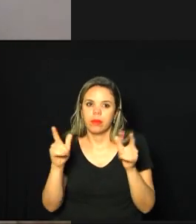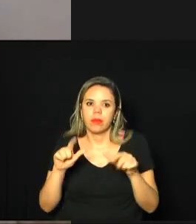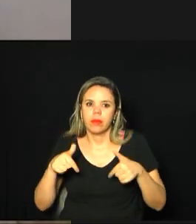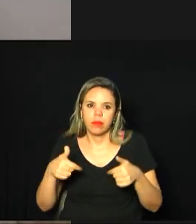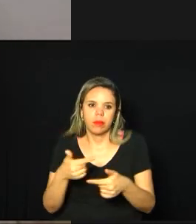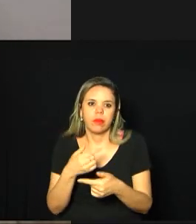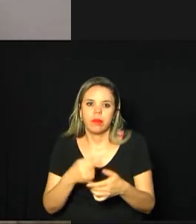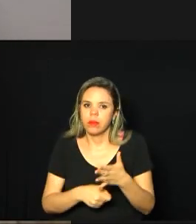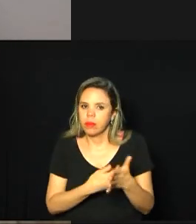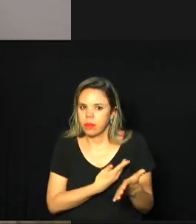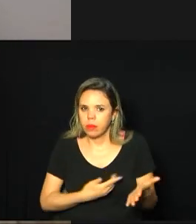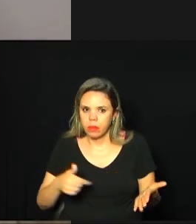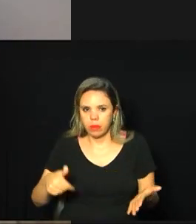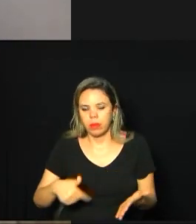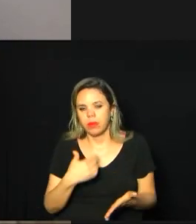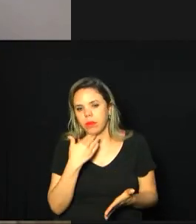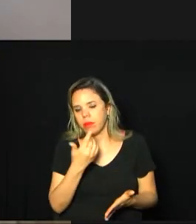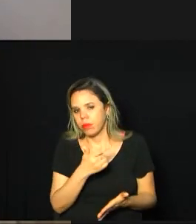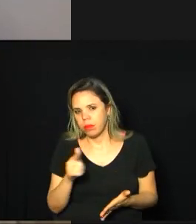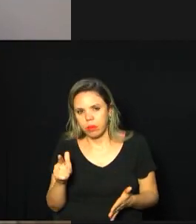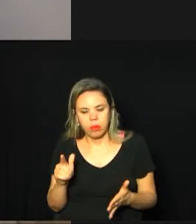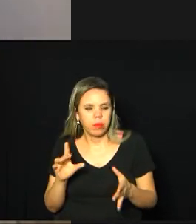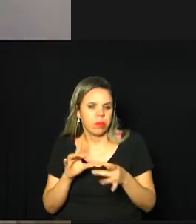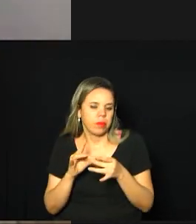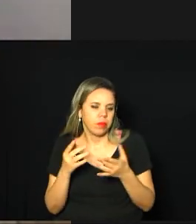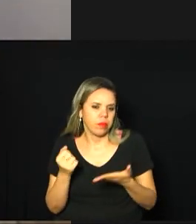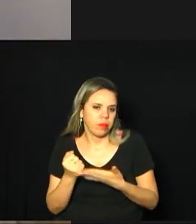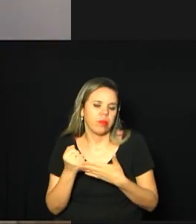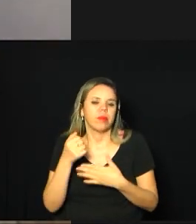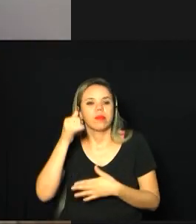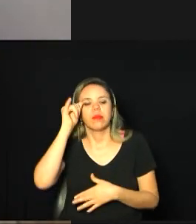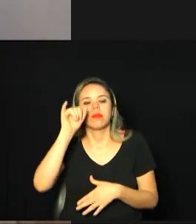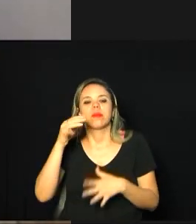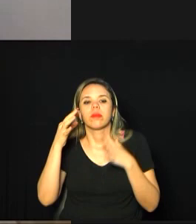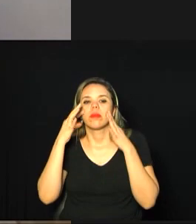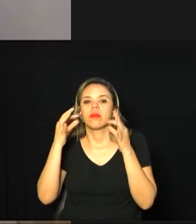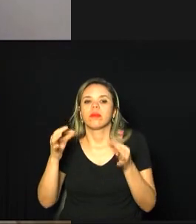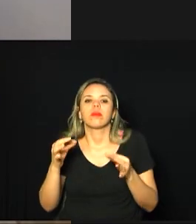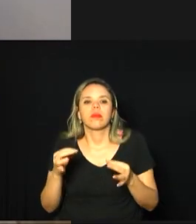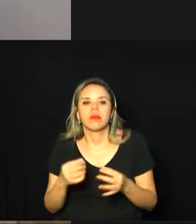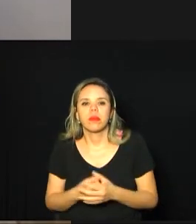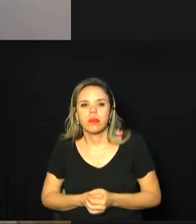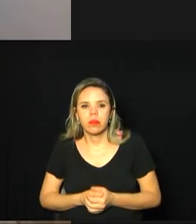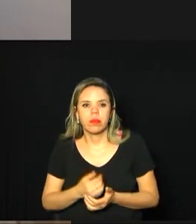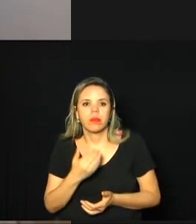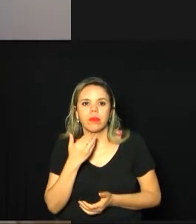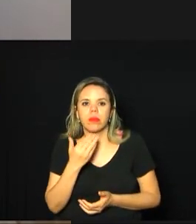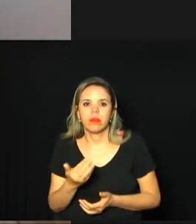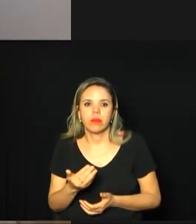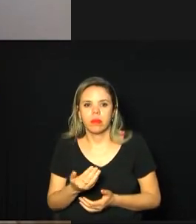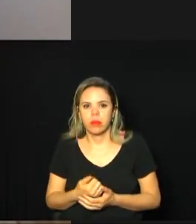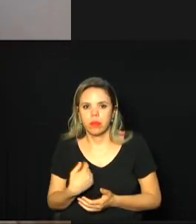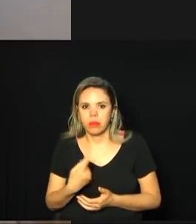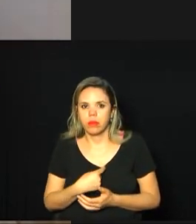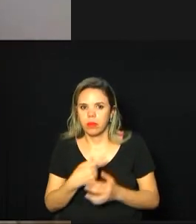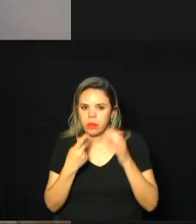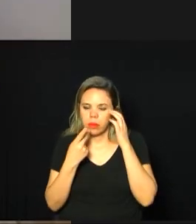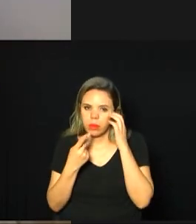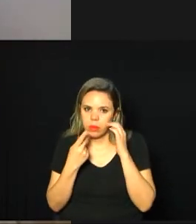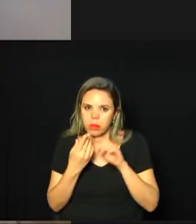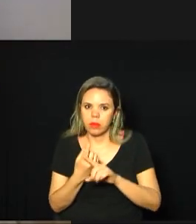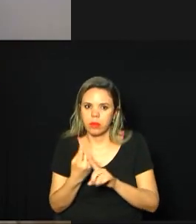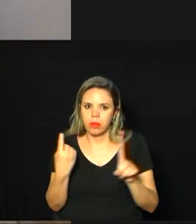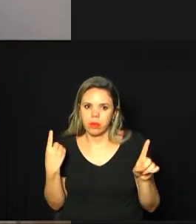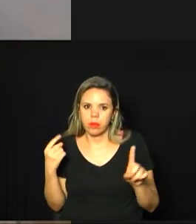ações e políticas públicas que se relacionem a isso. E aí eu chamo a atenção que não adianta nós falarmos em